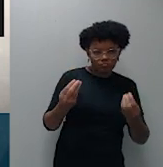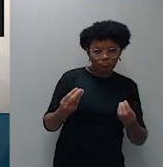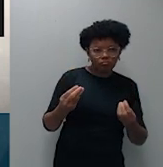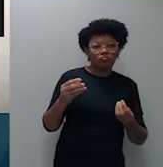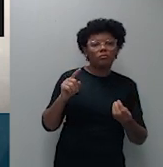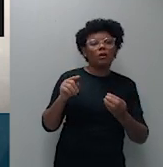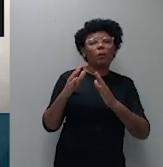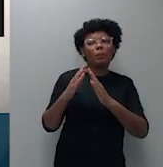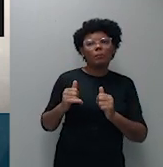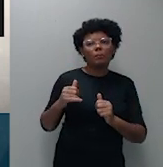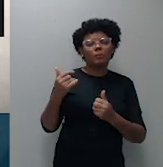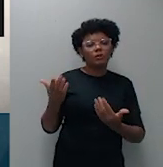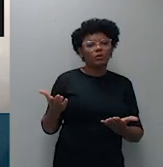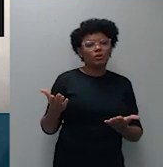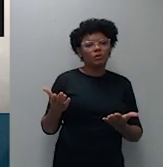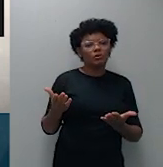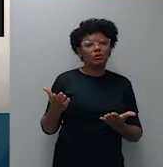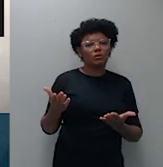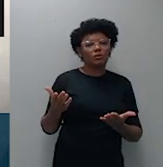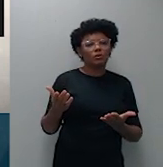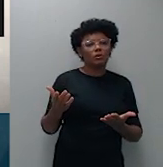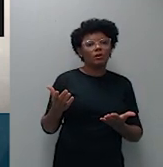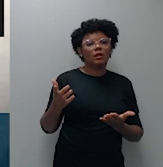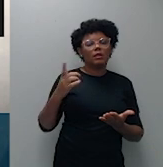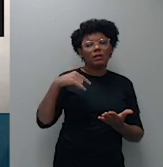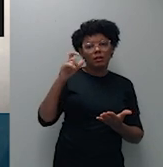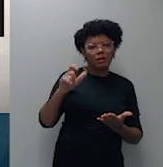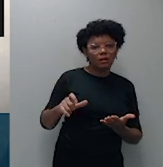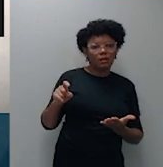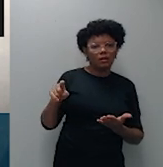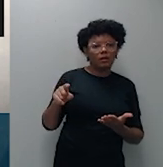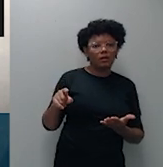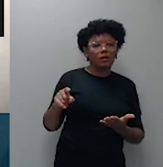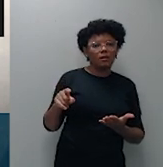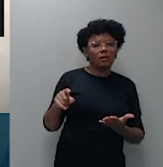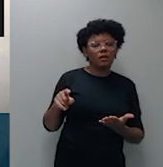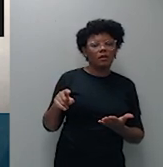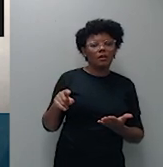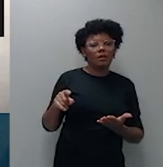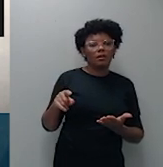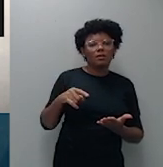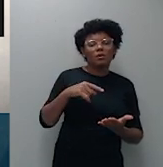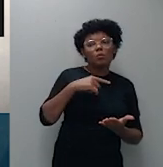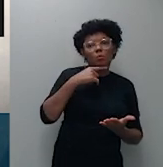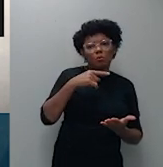provimento ao apelo insurgência recursal da autora um